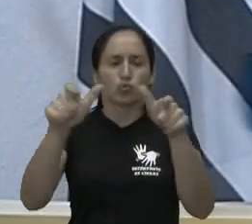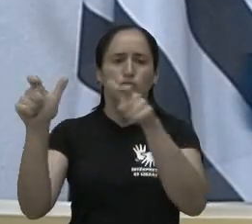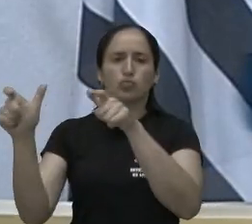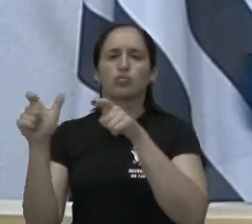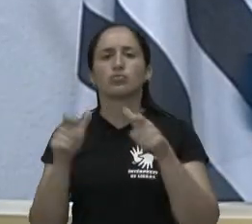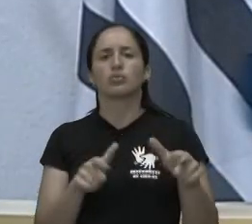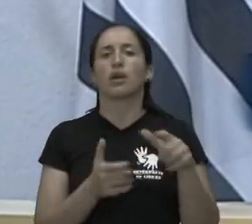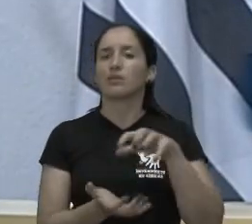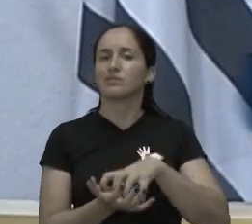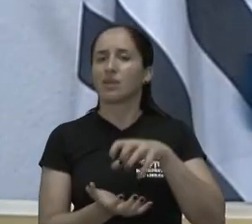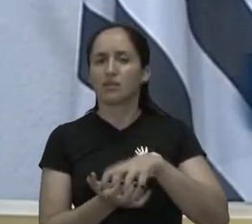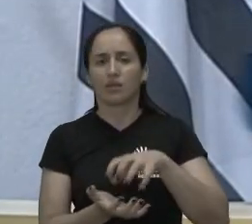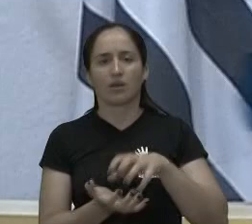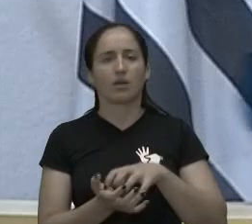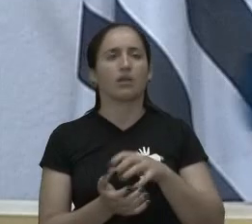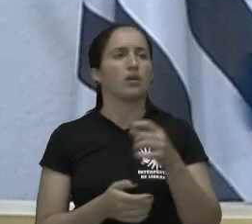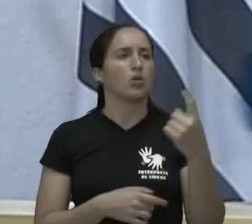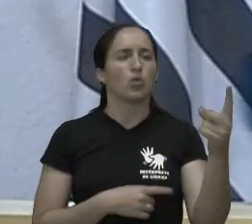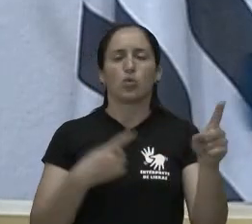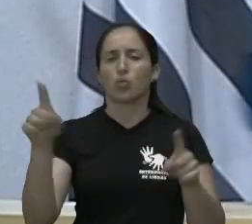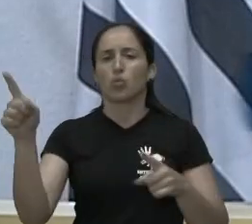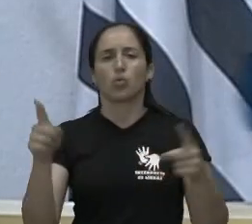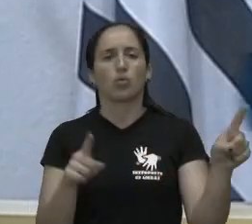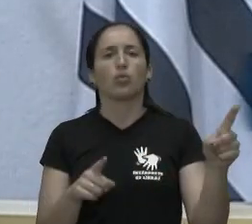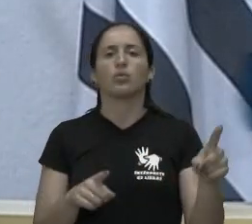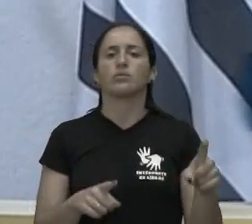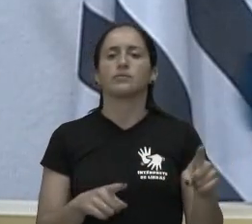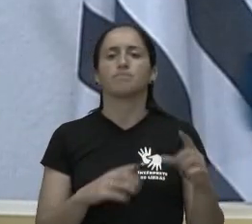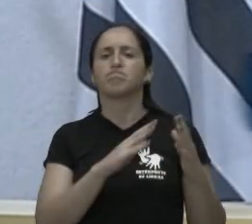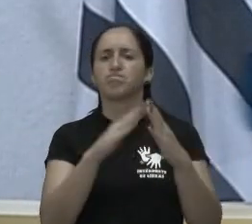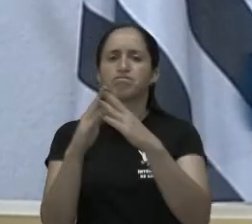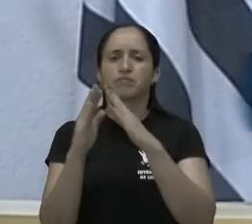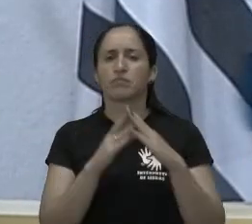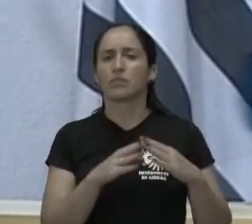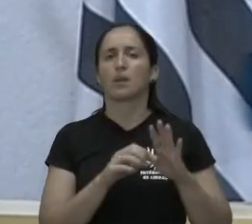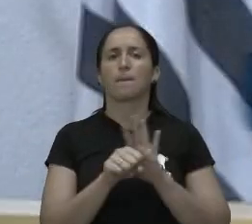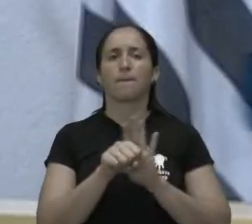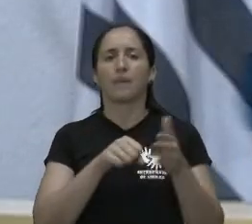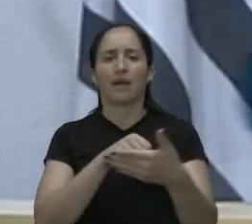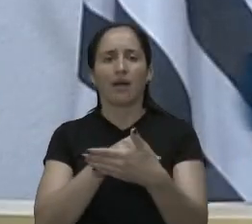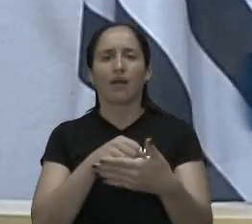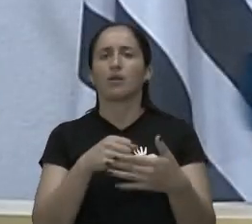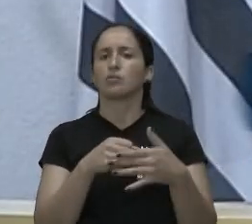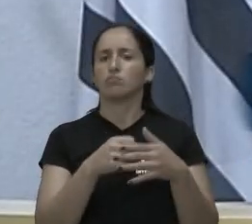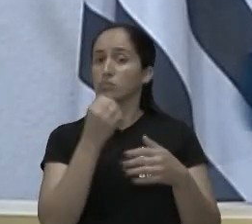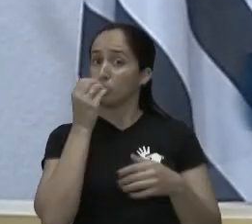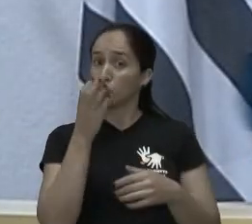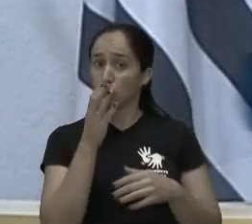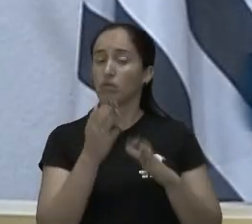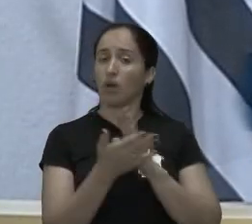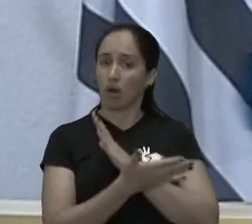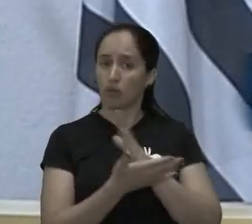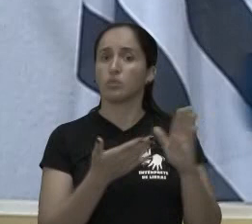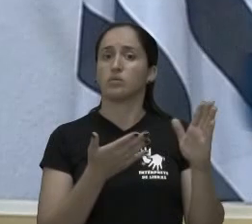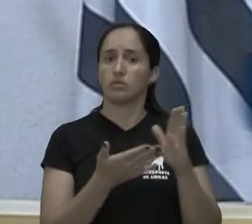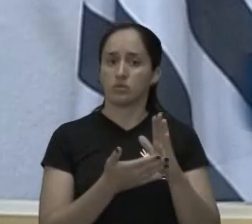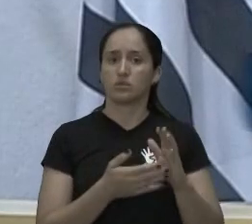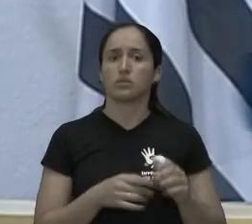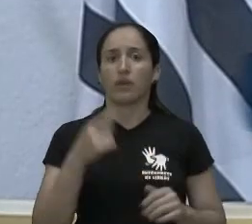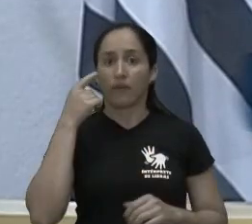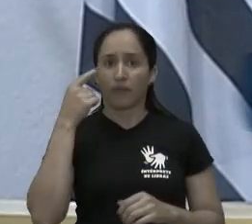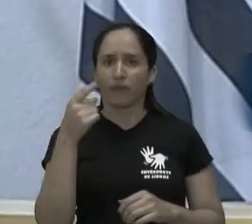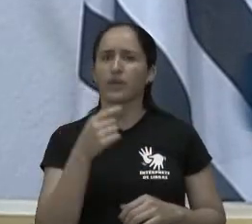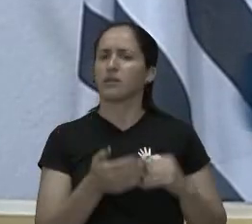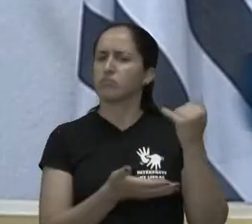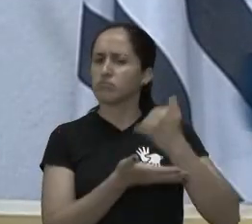regiões centrais, regiões periféricas, regiões de comunidade, regiões de bairros bons, entupido de usuários